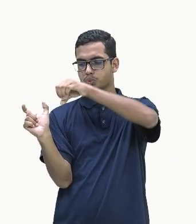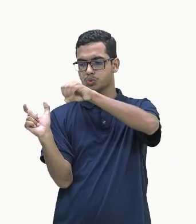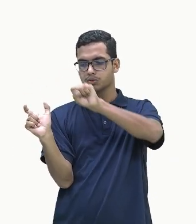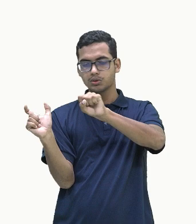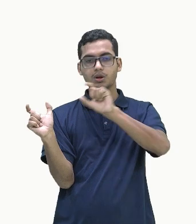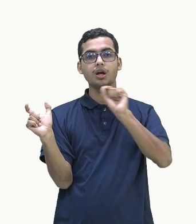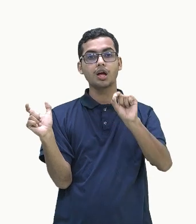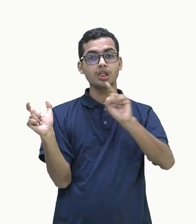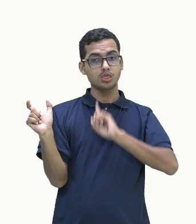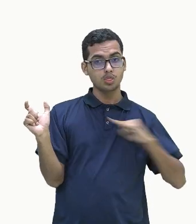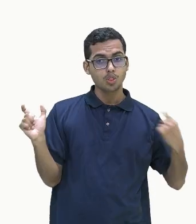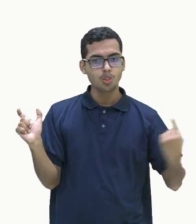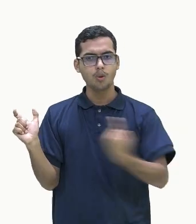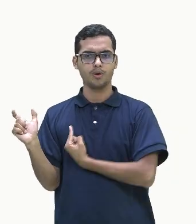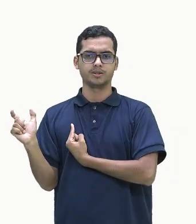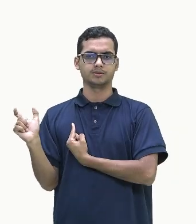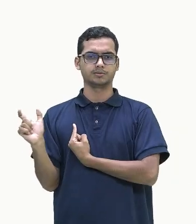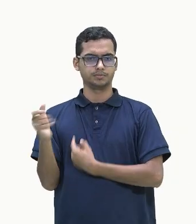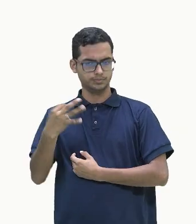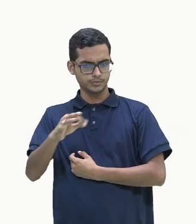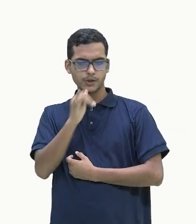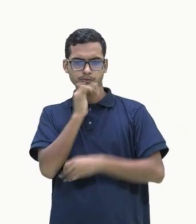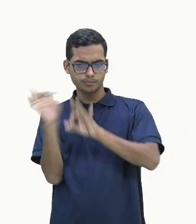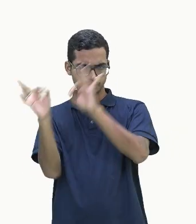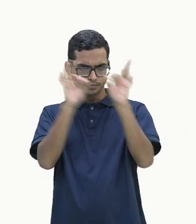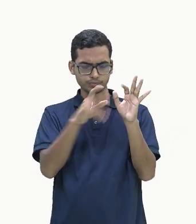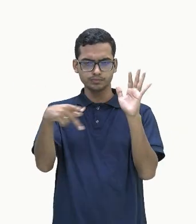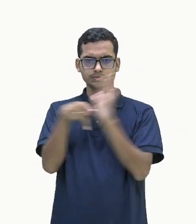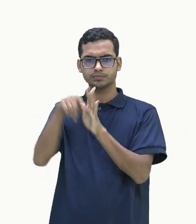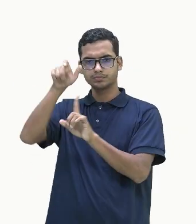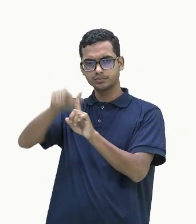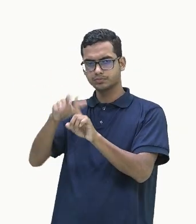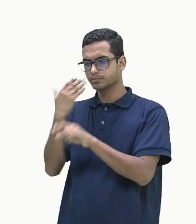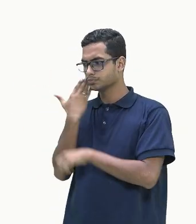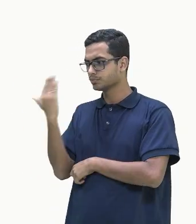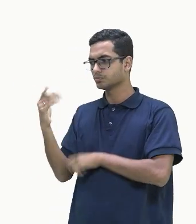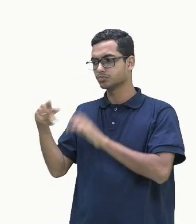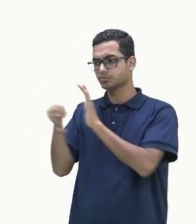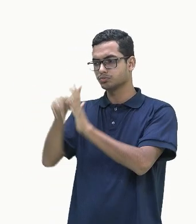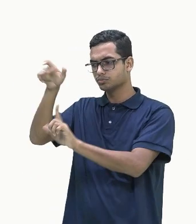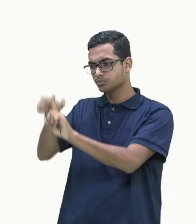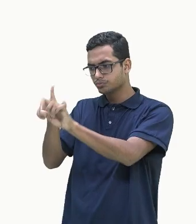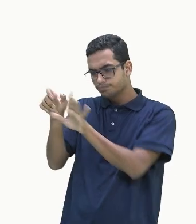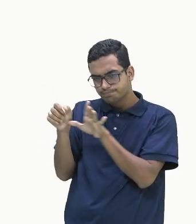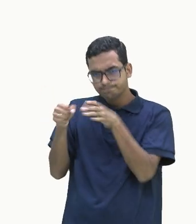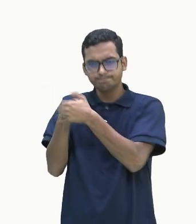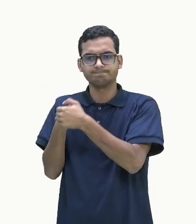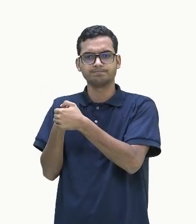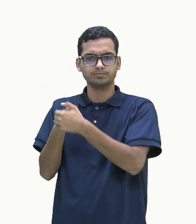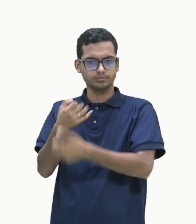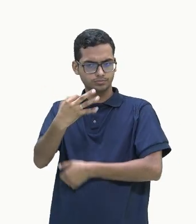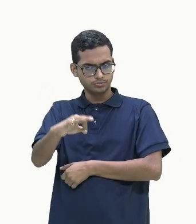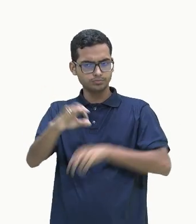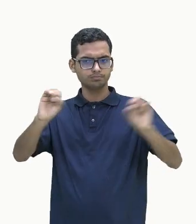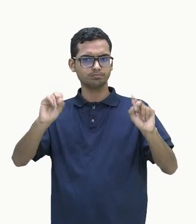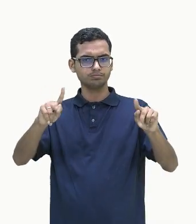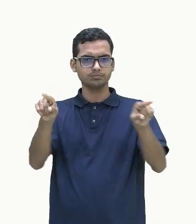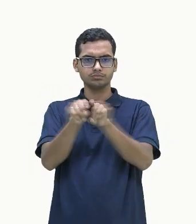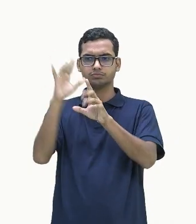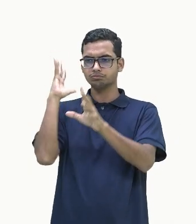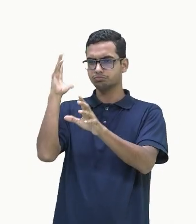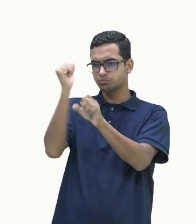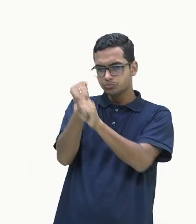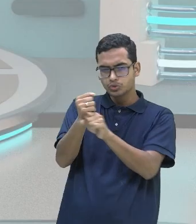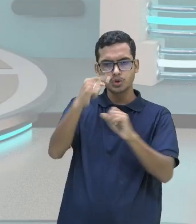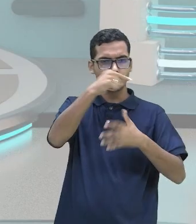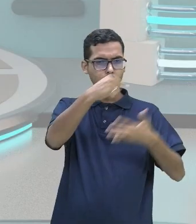Nós. Então, mais um exemplo aí de sujeito oculto. Ok, pessoal? Assim, nós então revisamos alguns